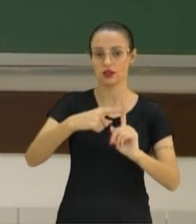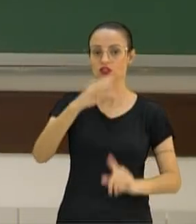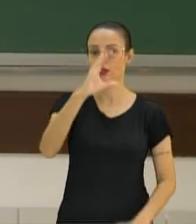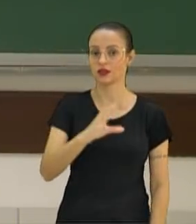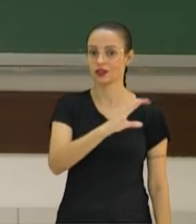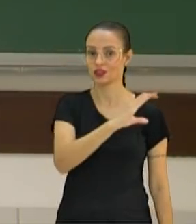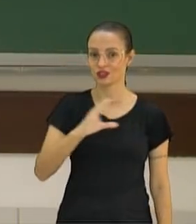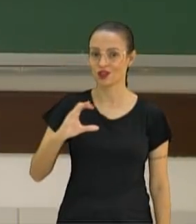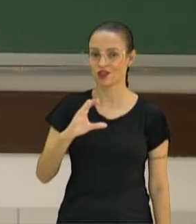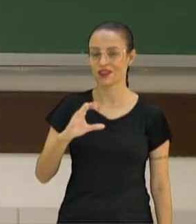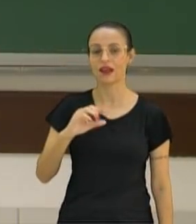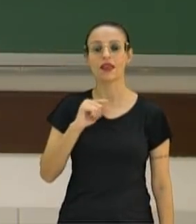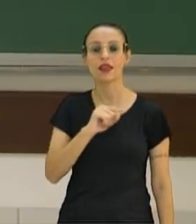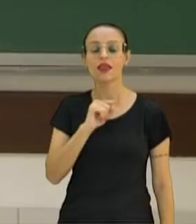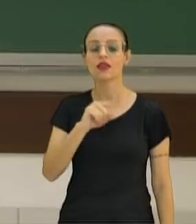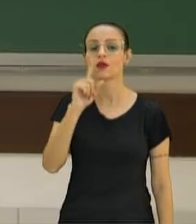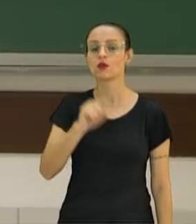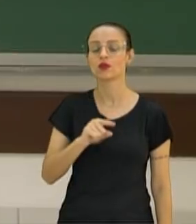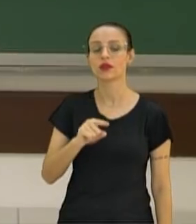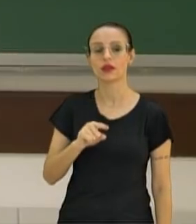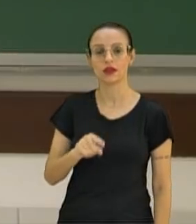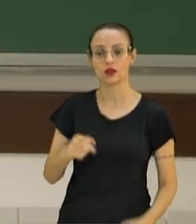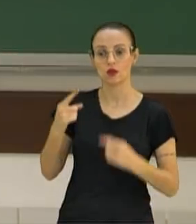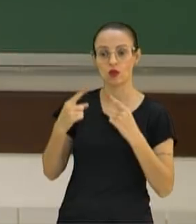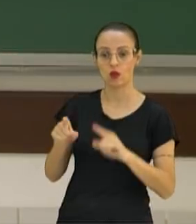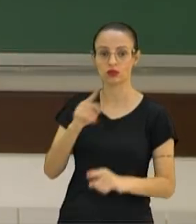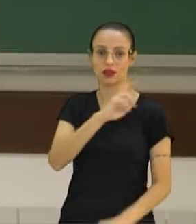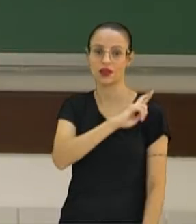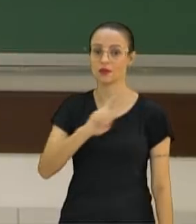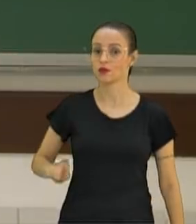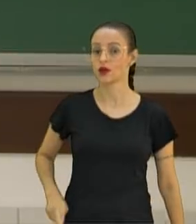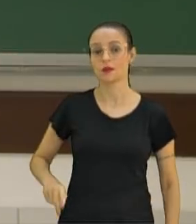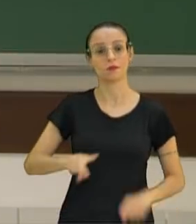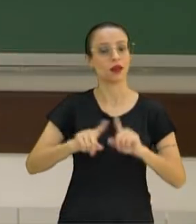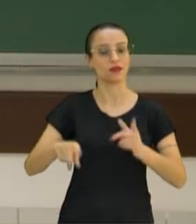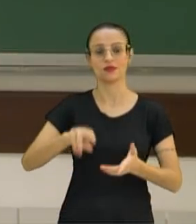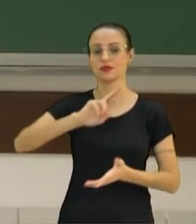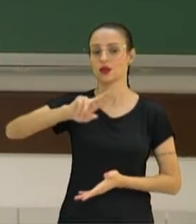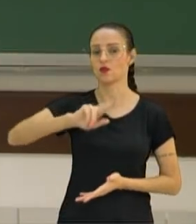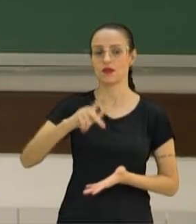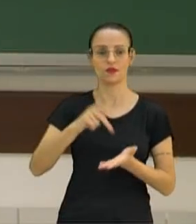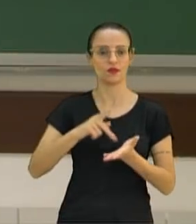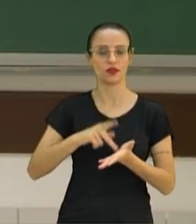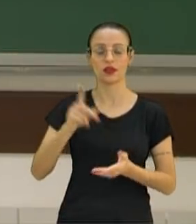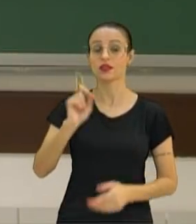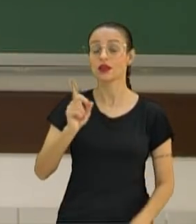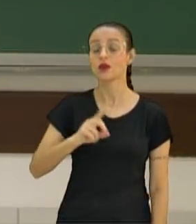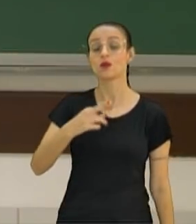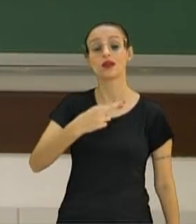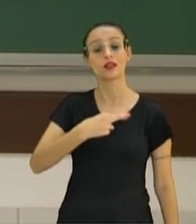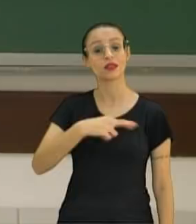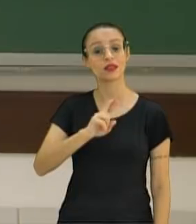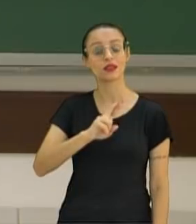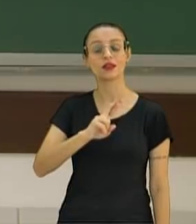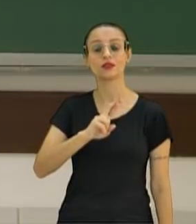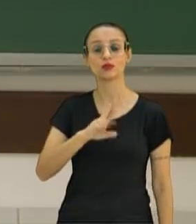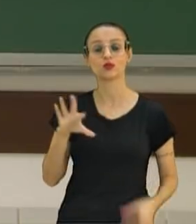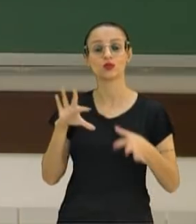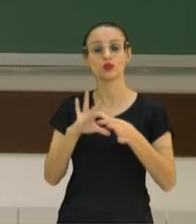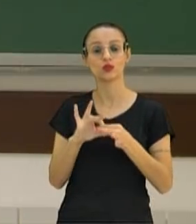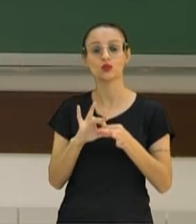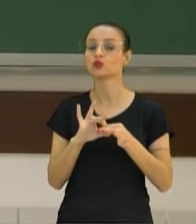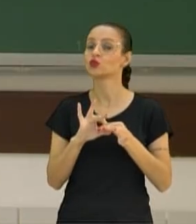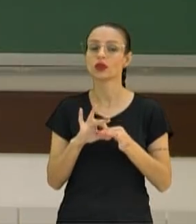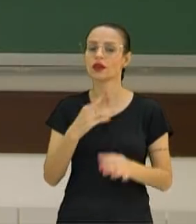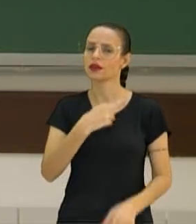colocando a Igreja Católica como opositora da República, o que não é correto, né? Eles eram líderes messiânicos porque se utilizavam